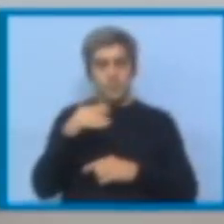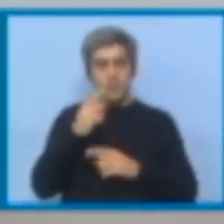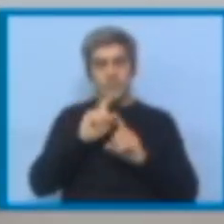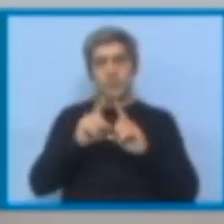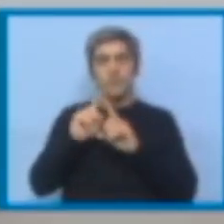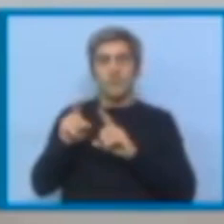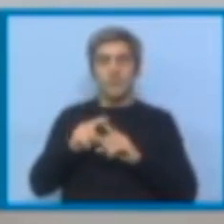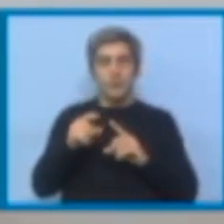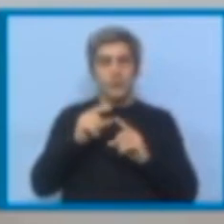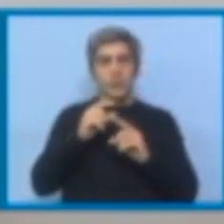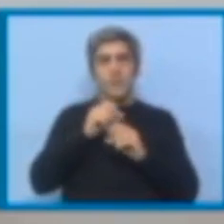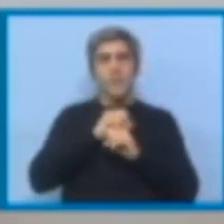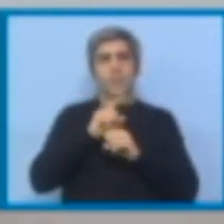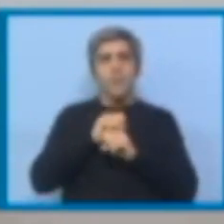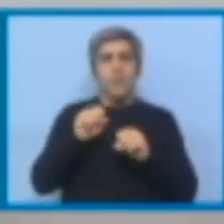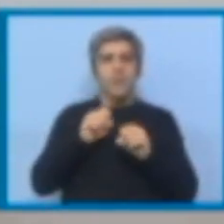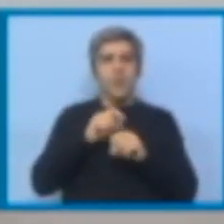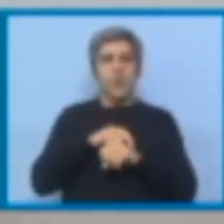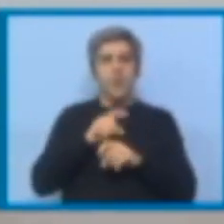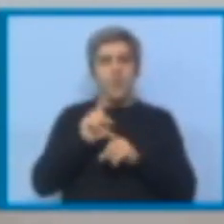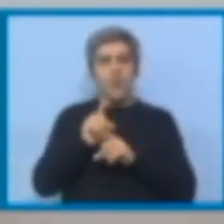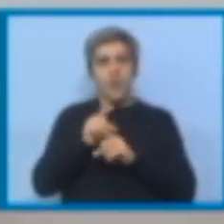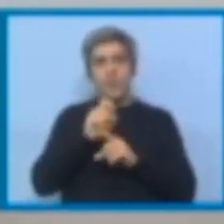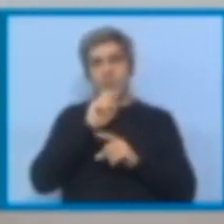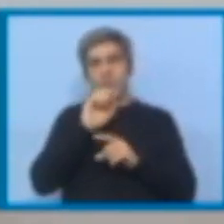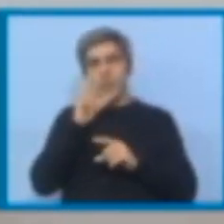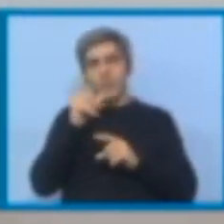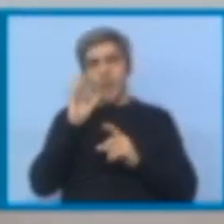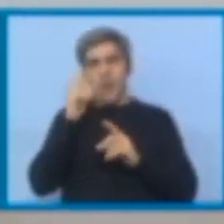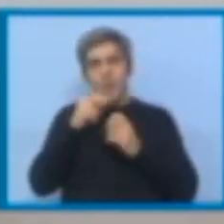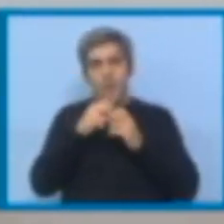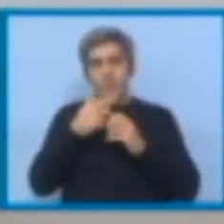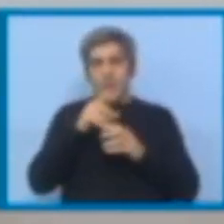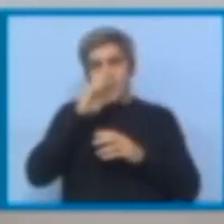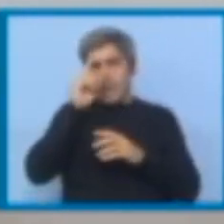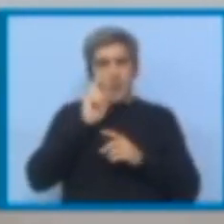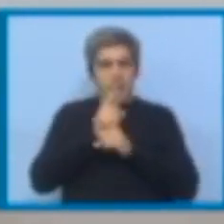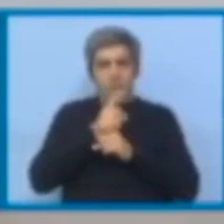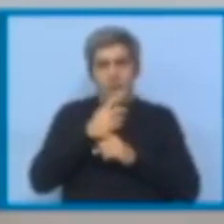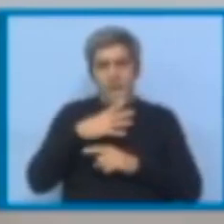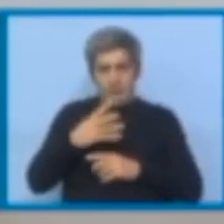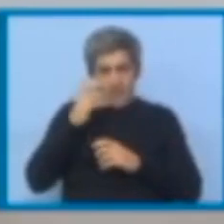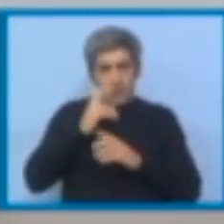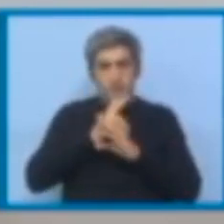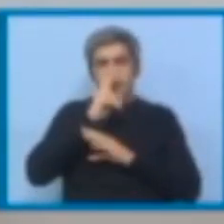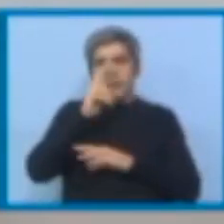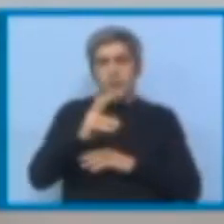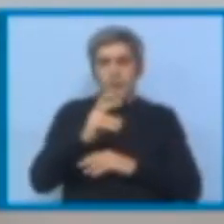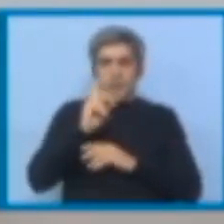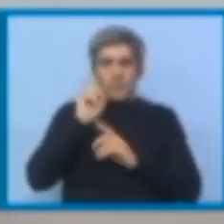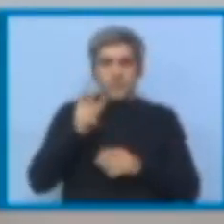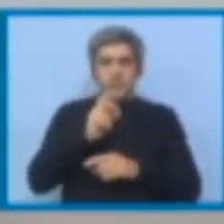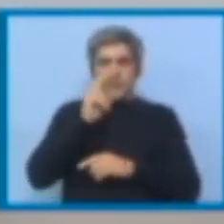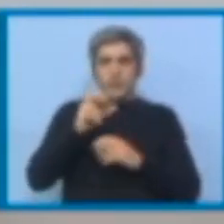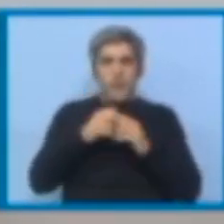diversas circunstâncias, são bombas relógio, socialmente falando e politicamente falando, e que o Papa vai, e como referiste, vai